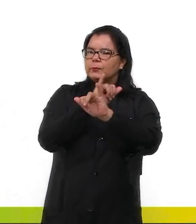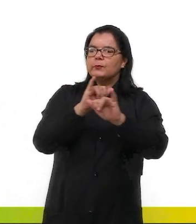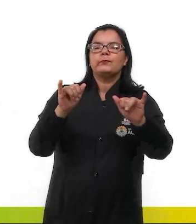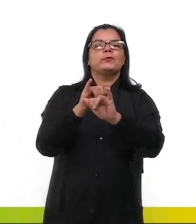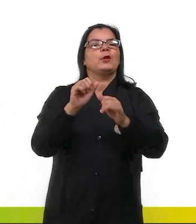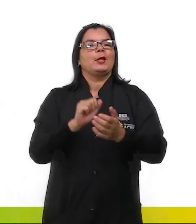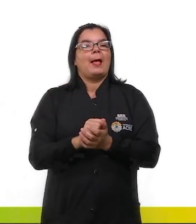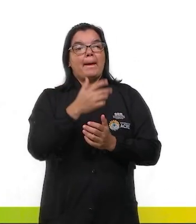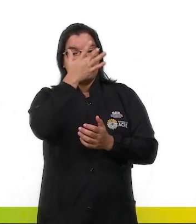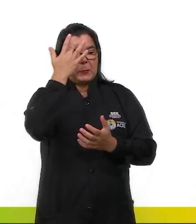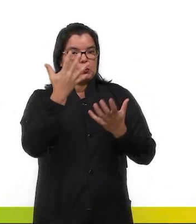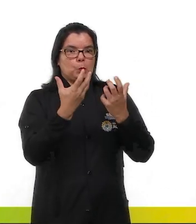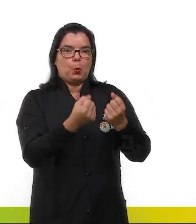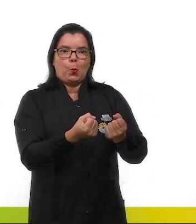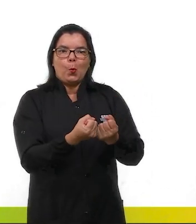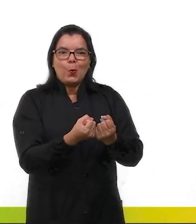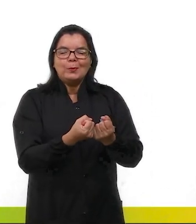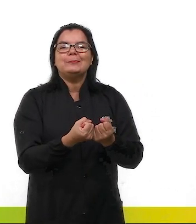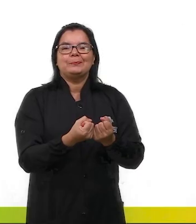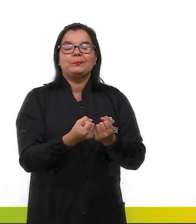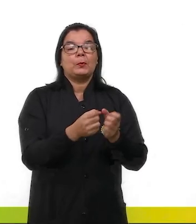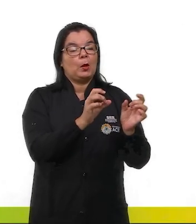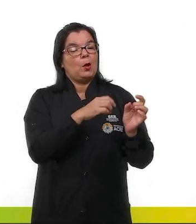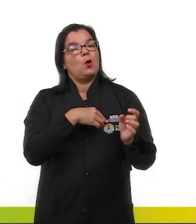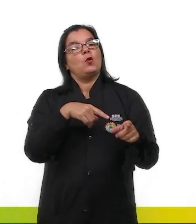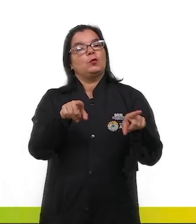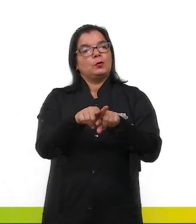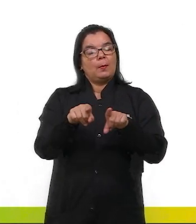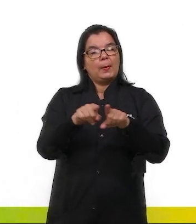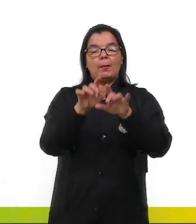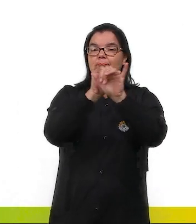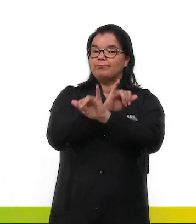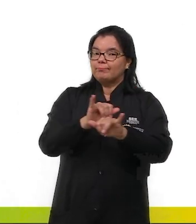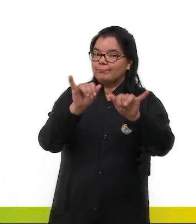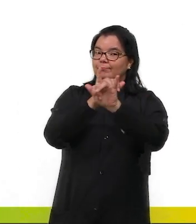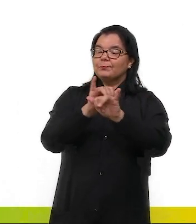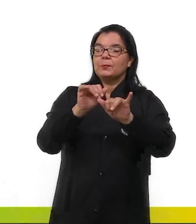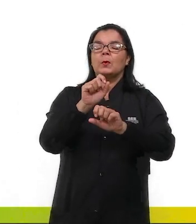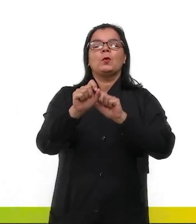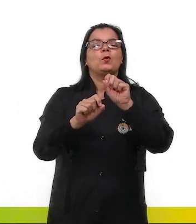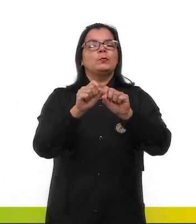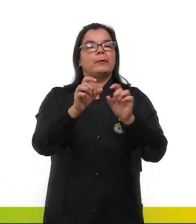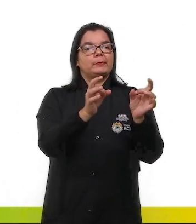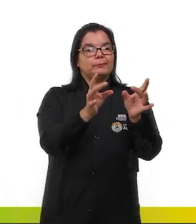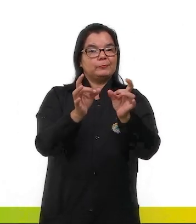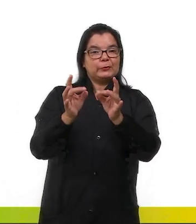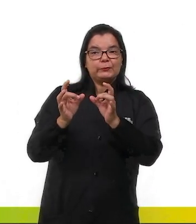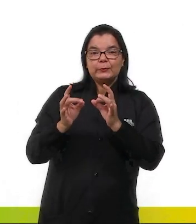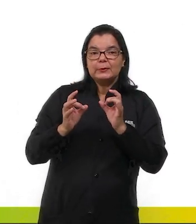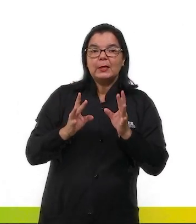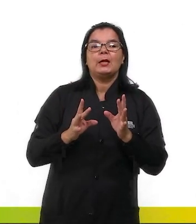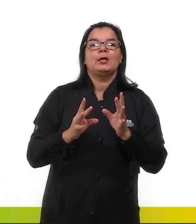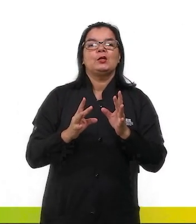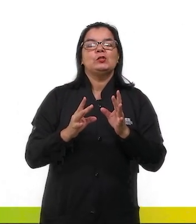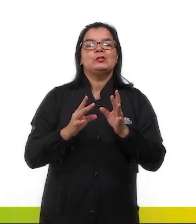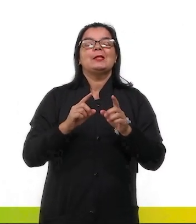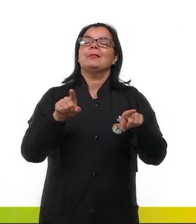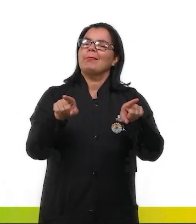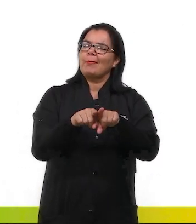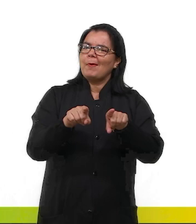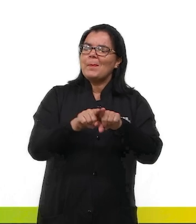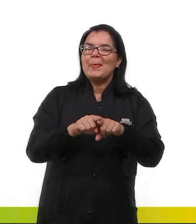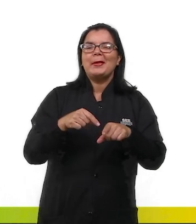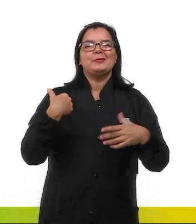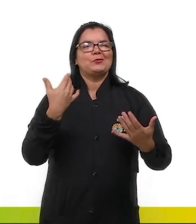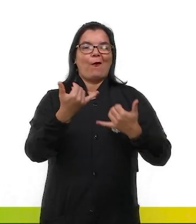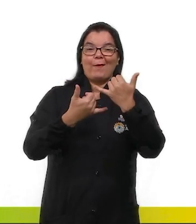dos jornais, pode ser de convencer, como é o caso das propagandas, que também tem o intuito de vender, mas também pode ser